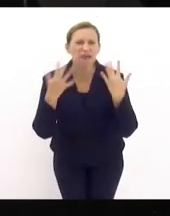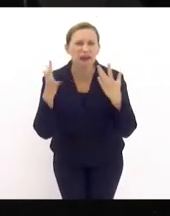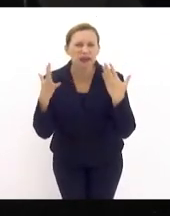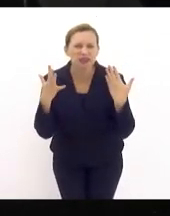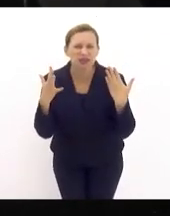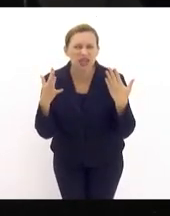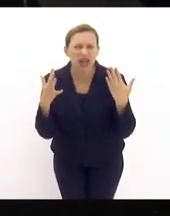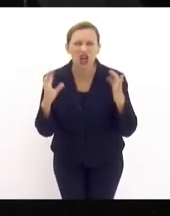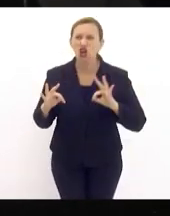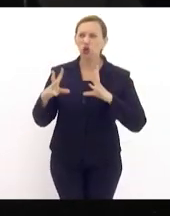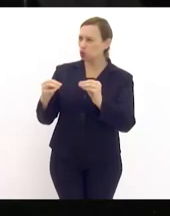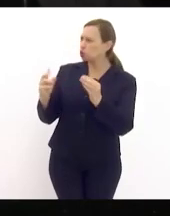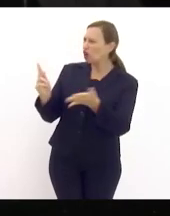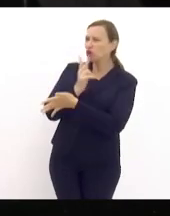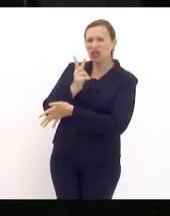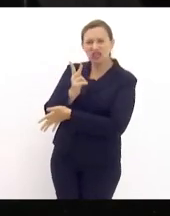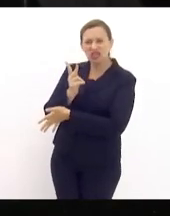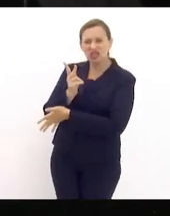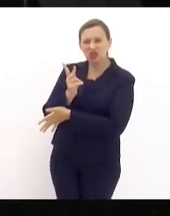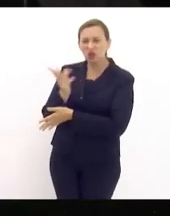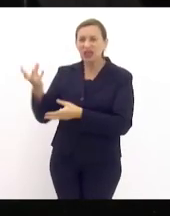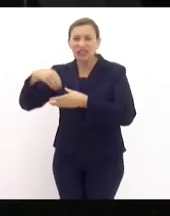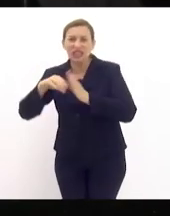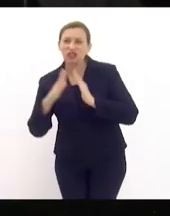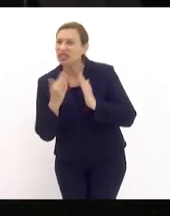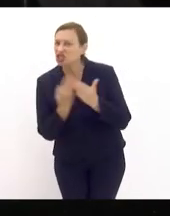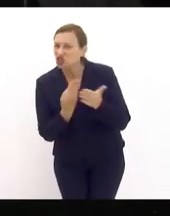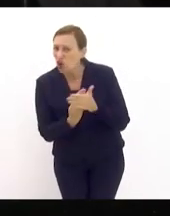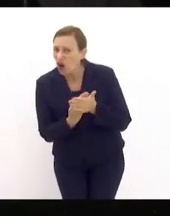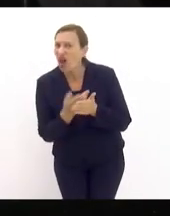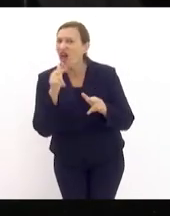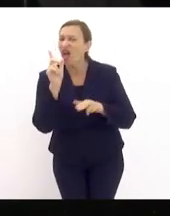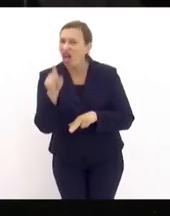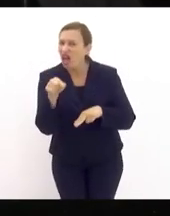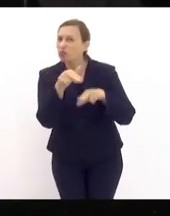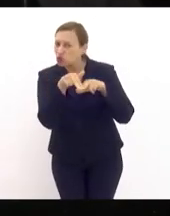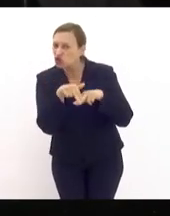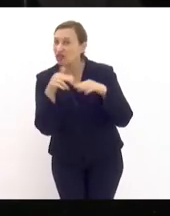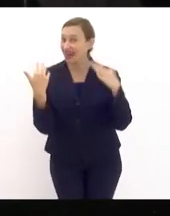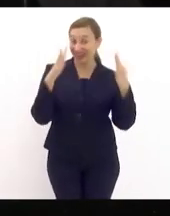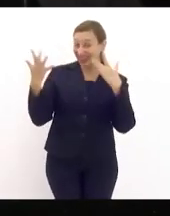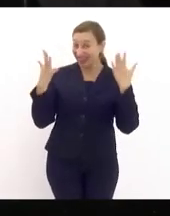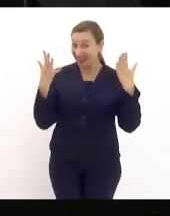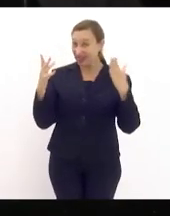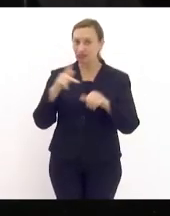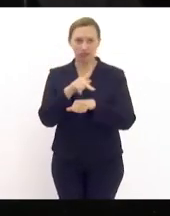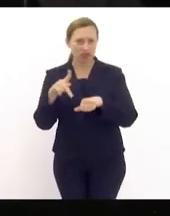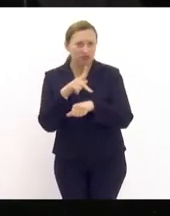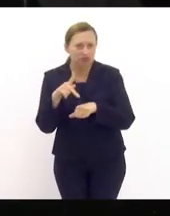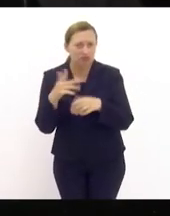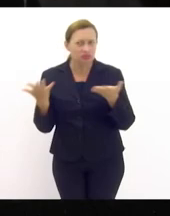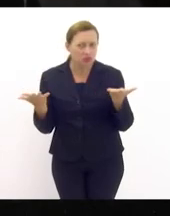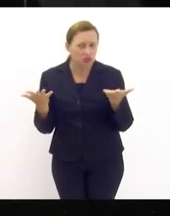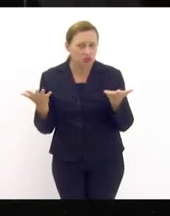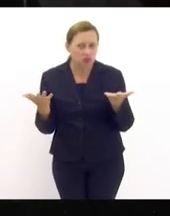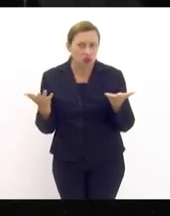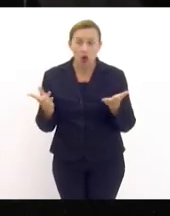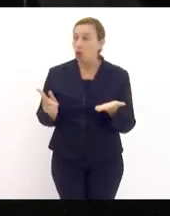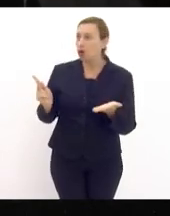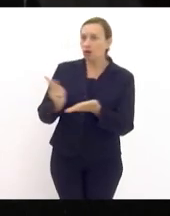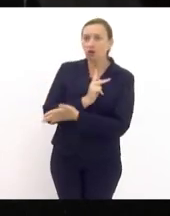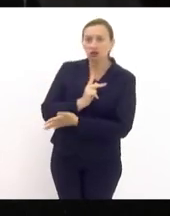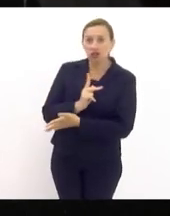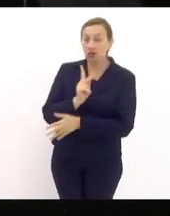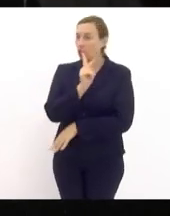comemorar tudo isso que vem acontecendo dentro das escolas do nosso país? O fato, o que aconteceu